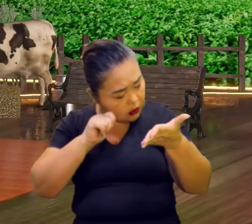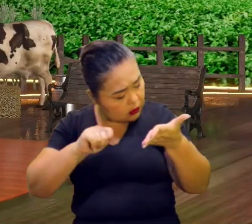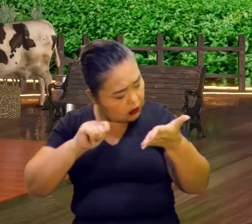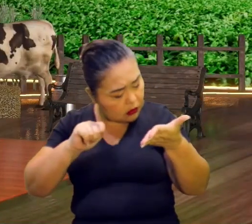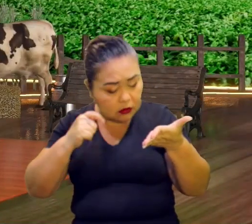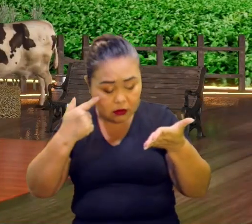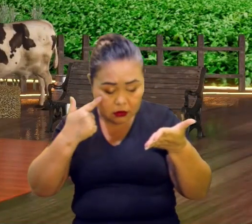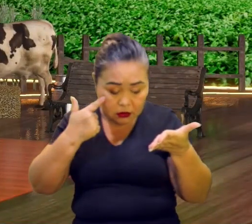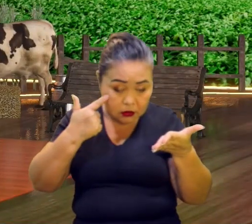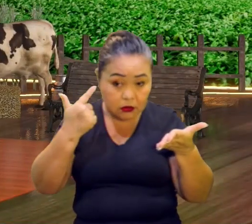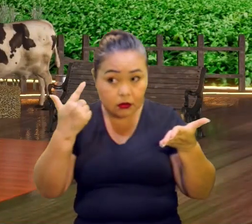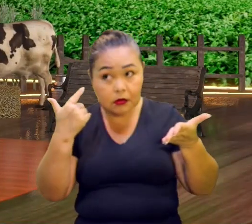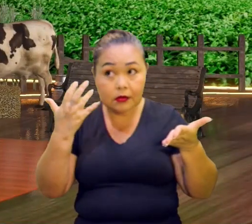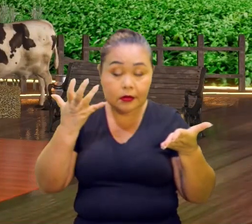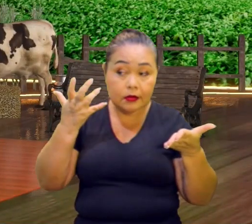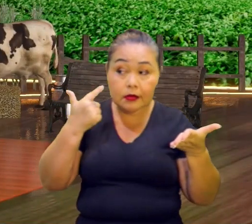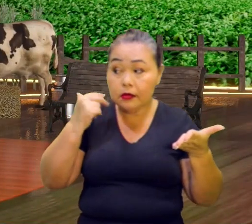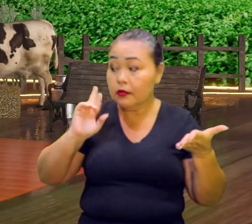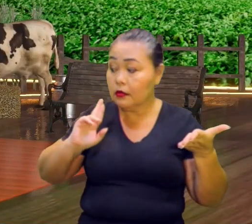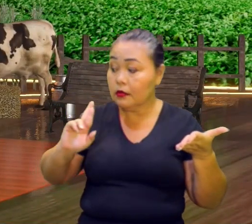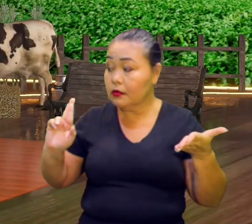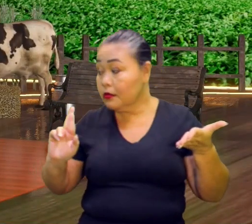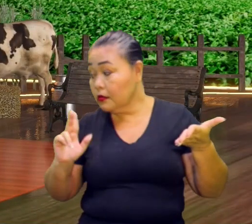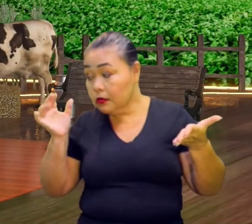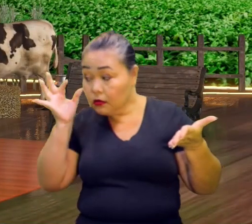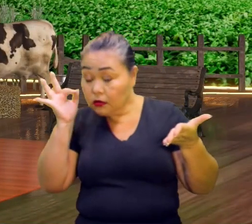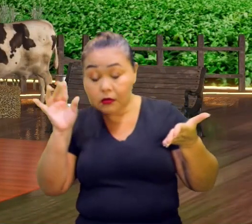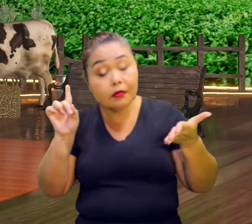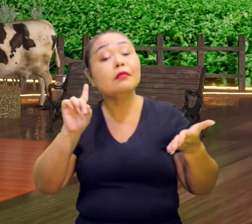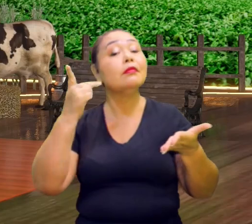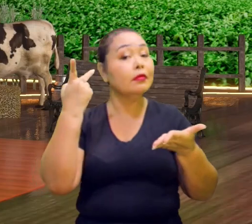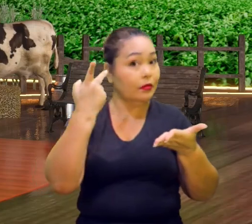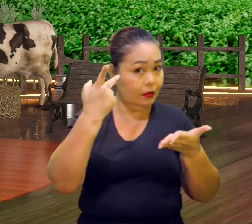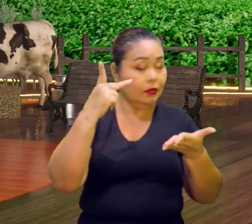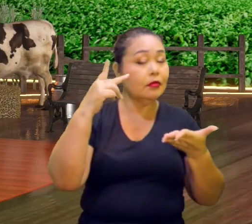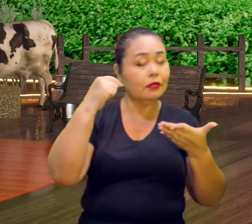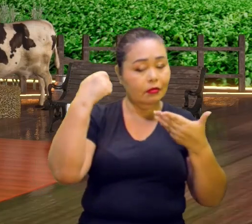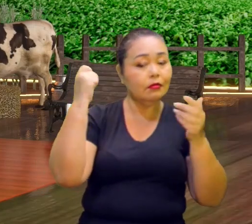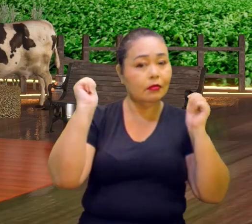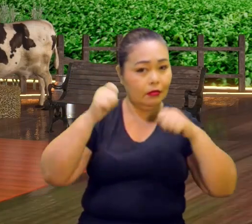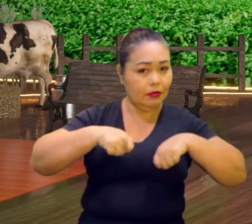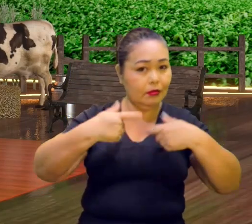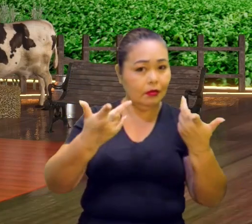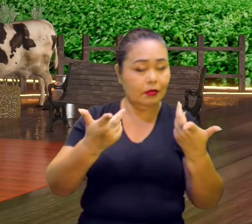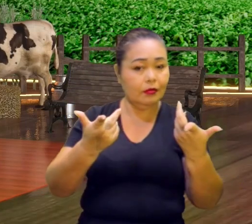fique querendo saber a resposta do outro, não. Faz pela sua própria capacidade, tá